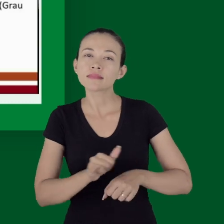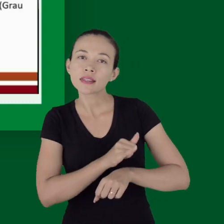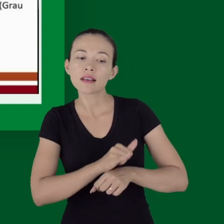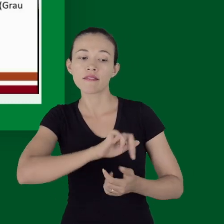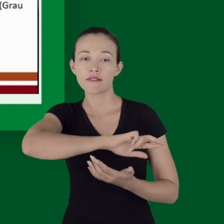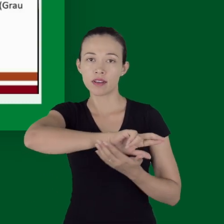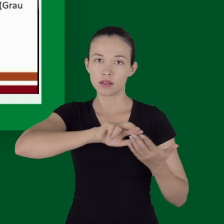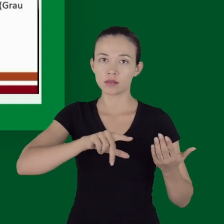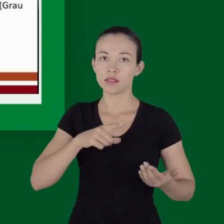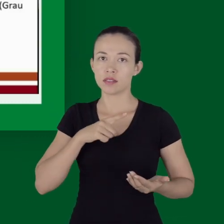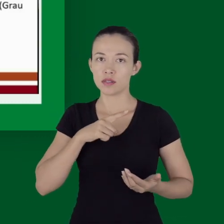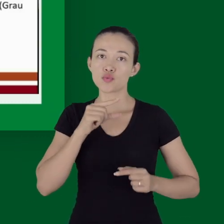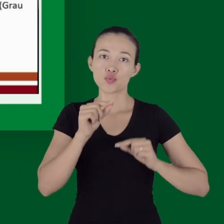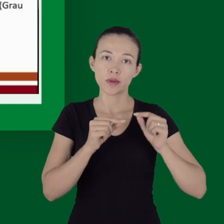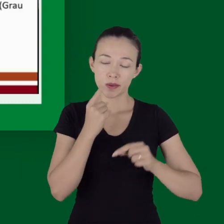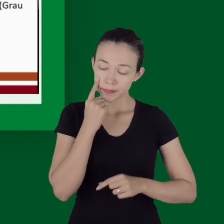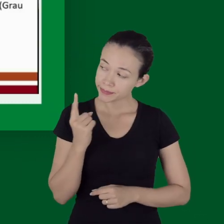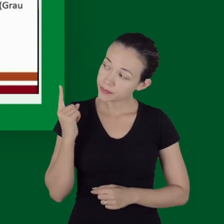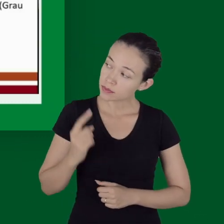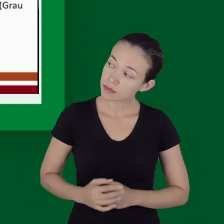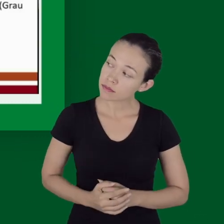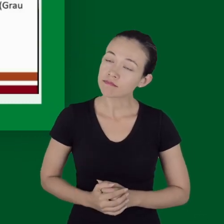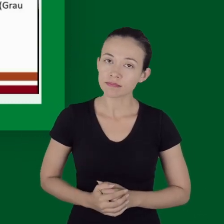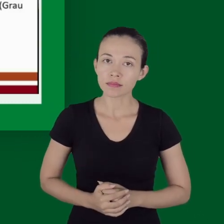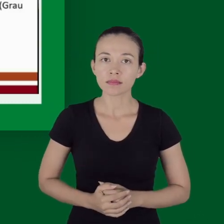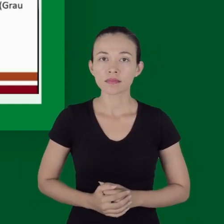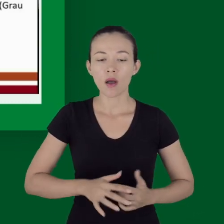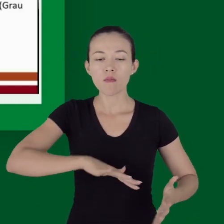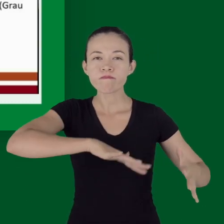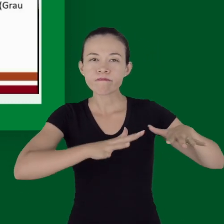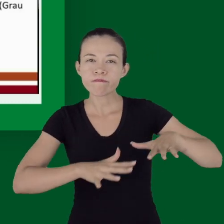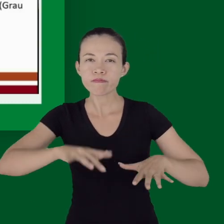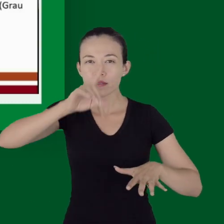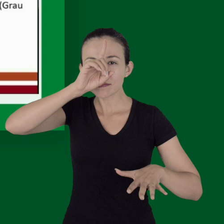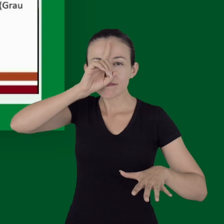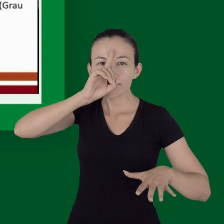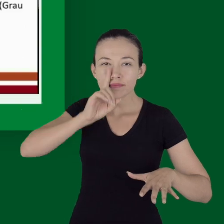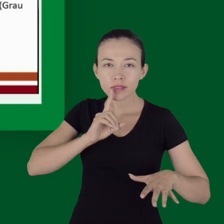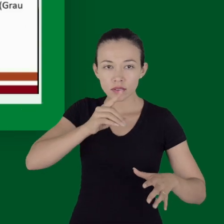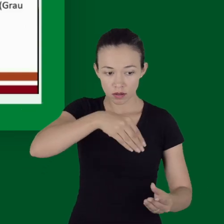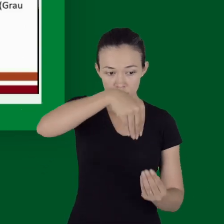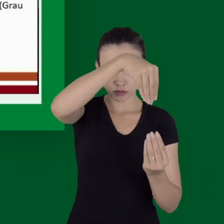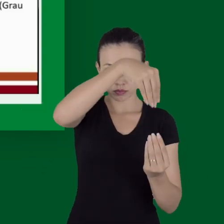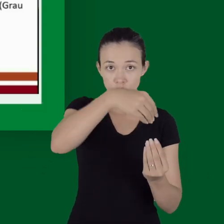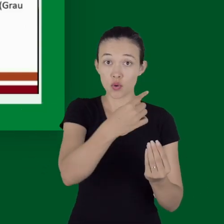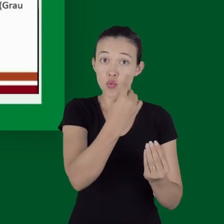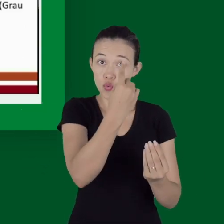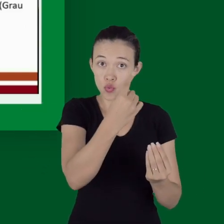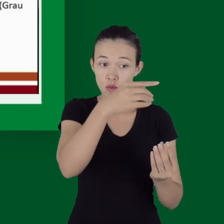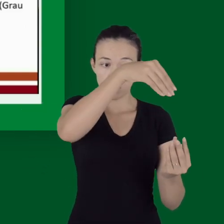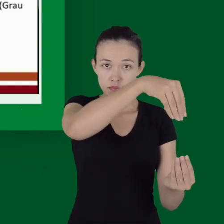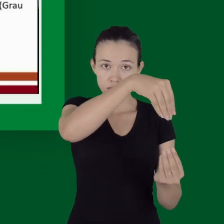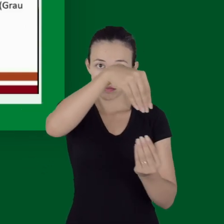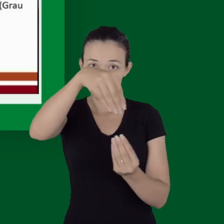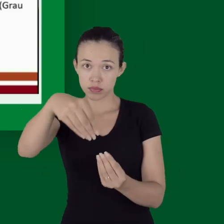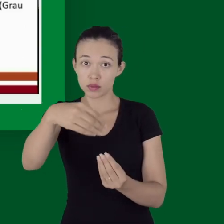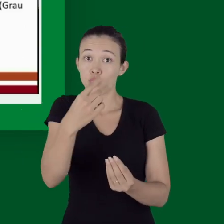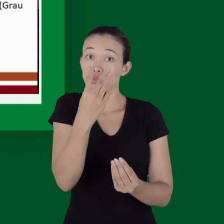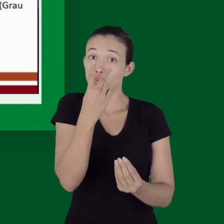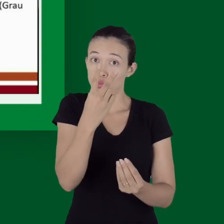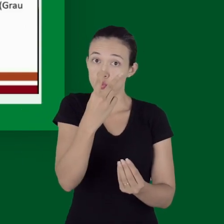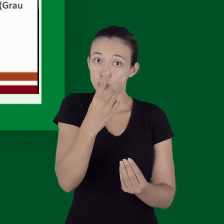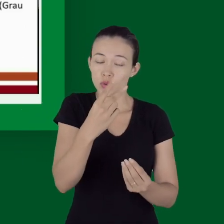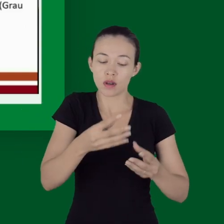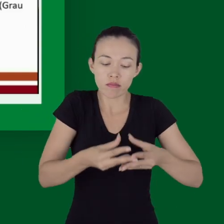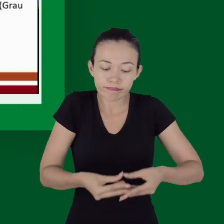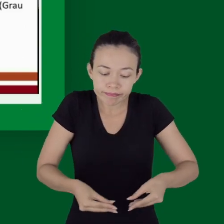seja adotada uma das estratégias a seguir né a reposição de plasma fresco congelado num proporção de eh Uma bolsa de